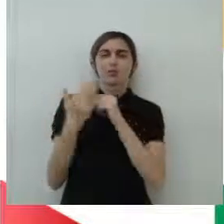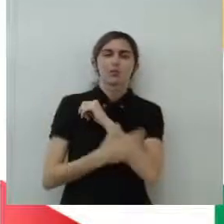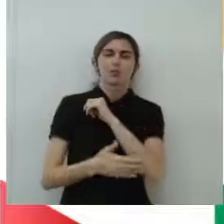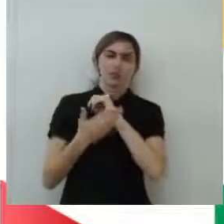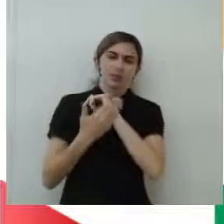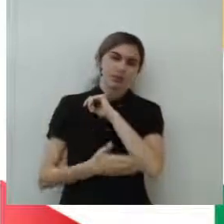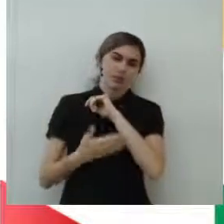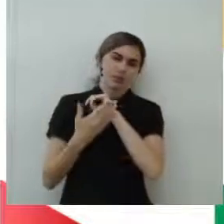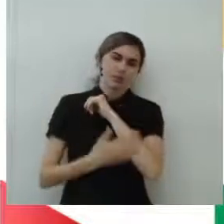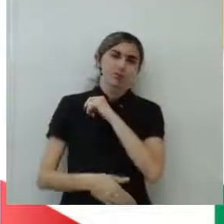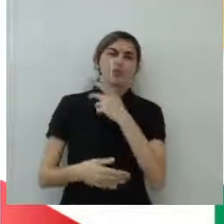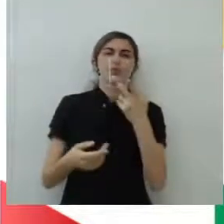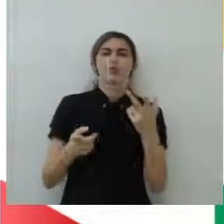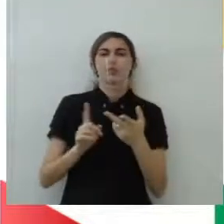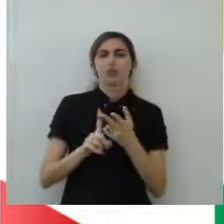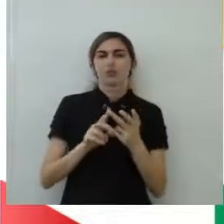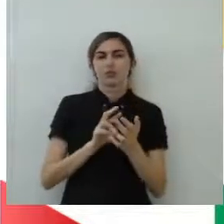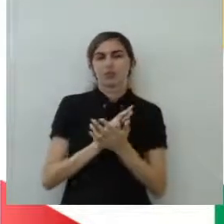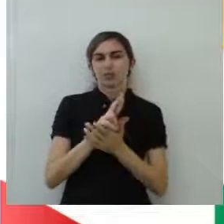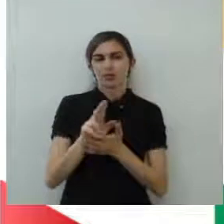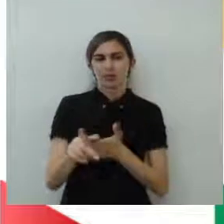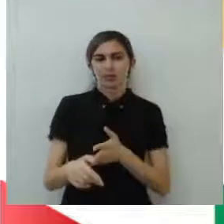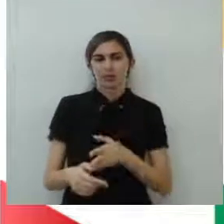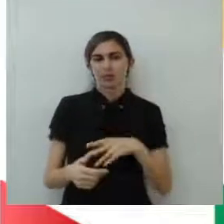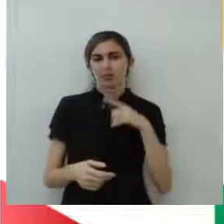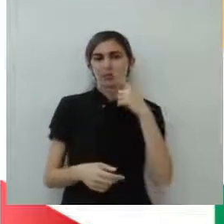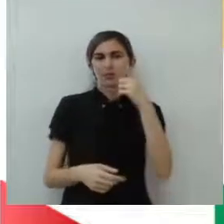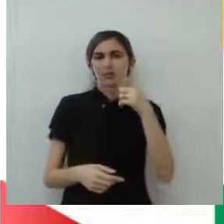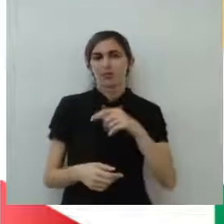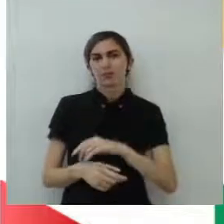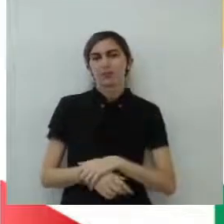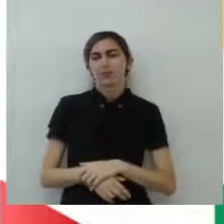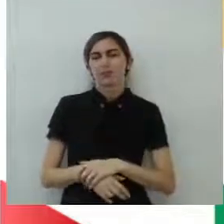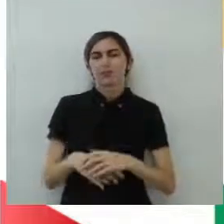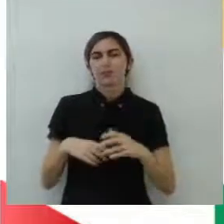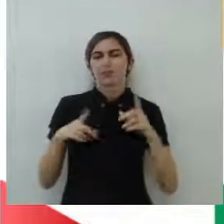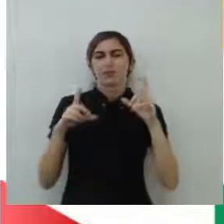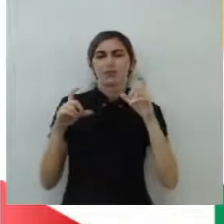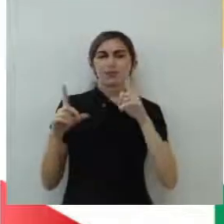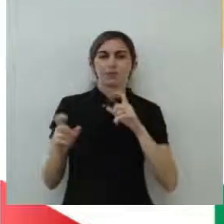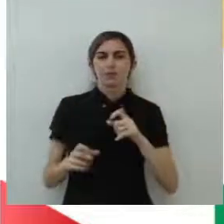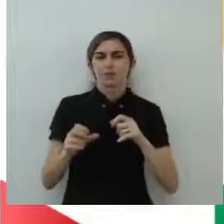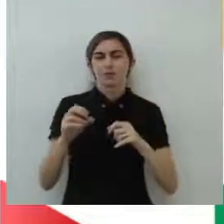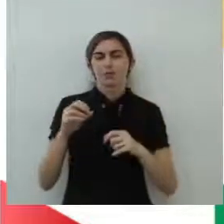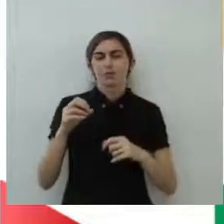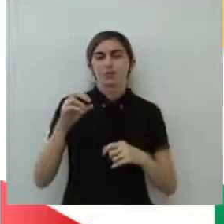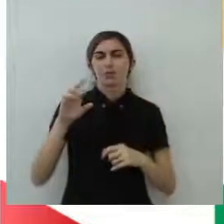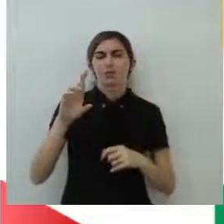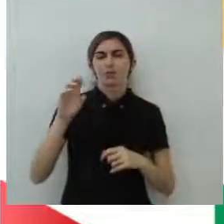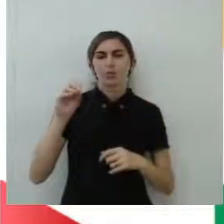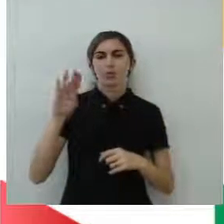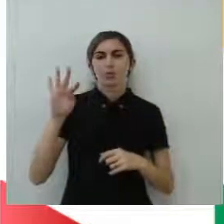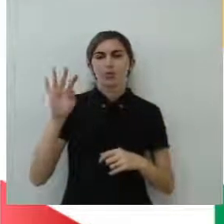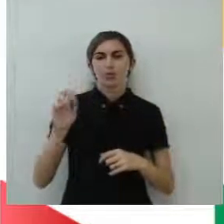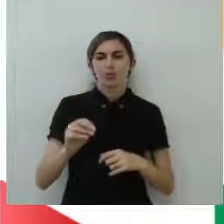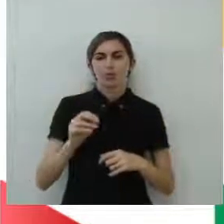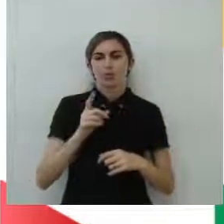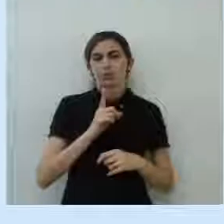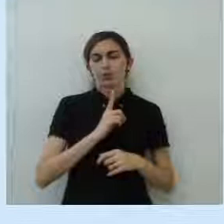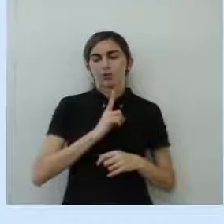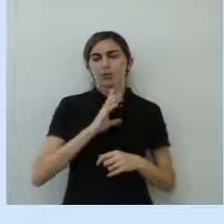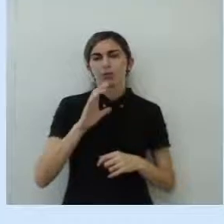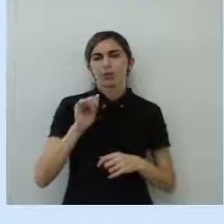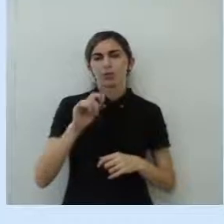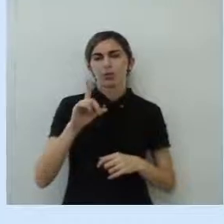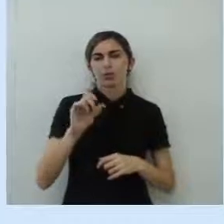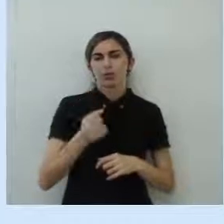isso. Abacaxi também, tá? Aí nós temos uma imagem de Roberto Carlos. Atenção, Roberto